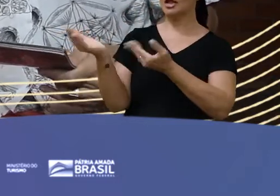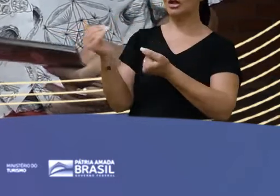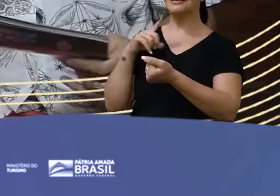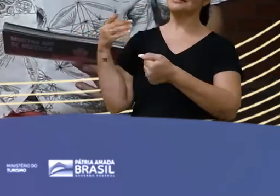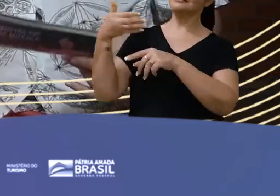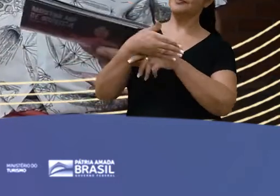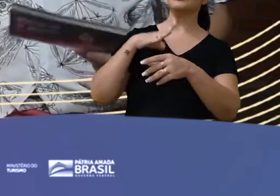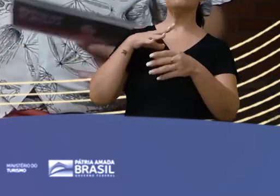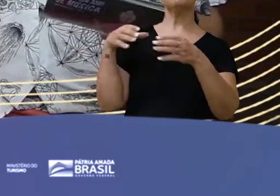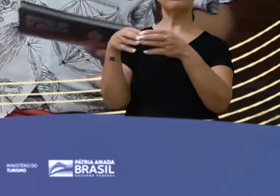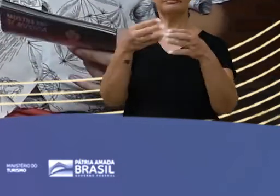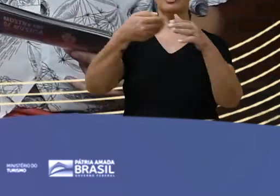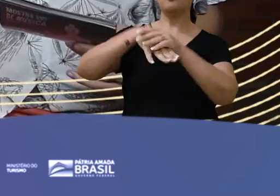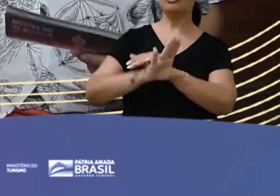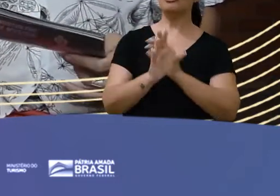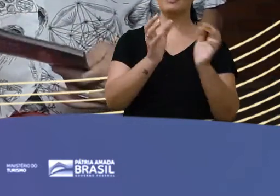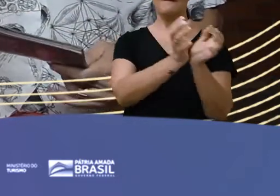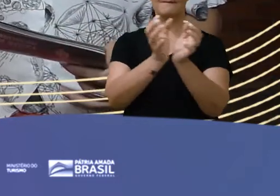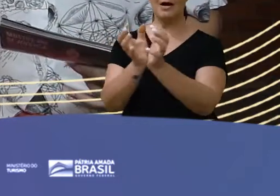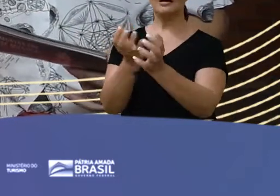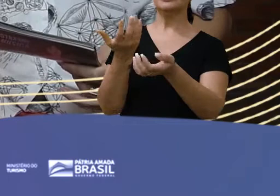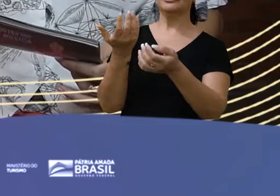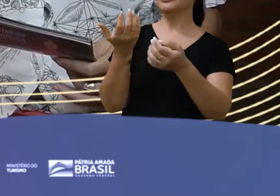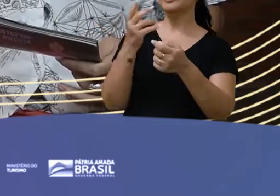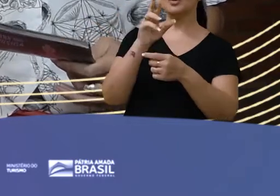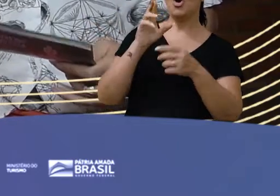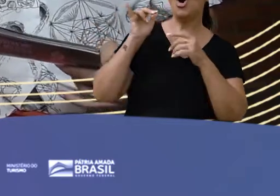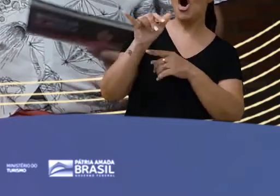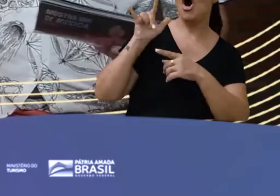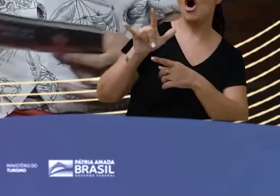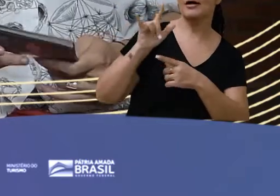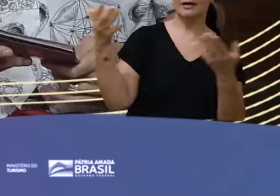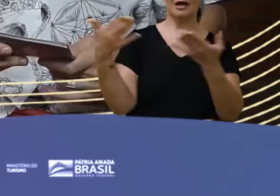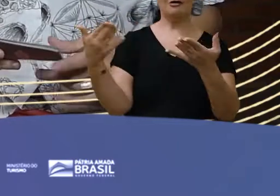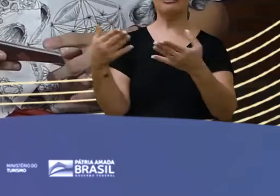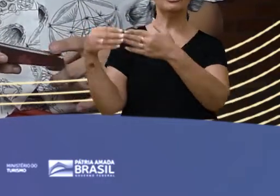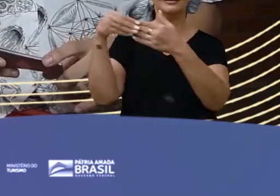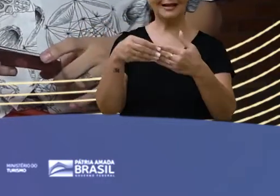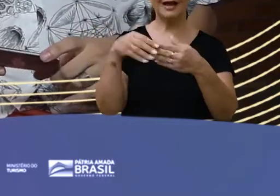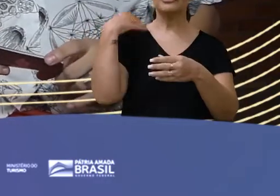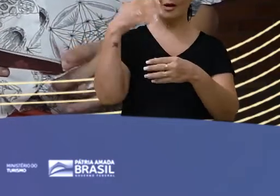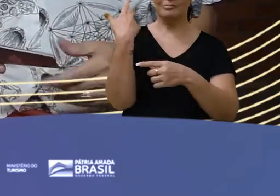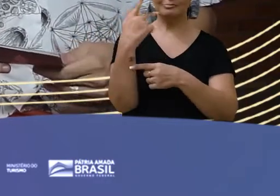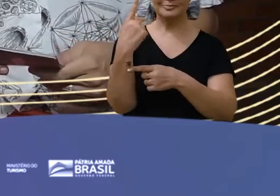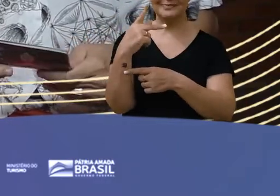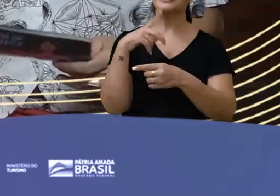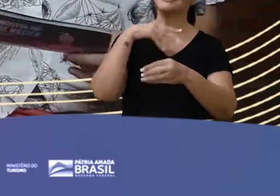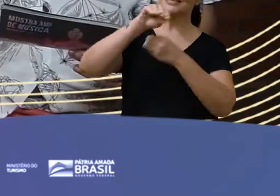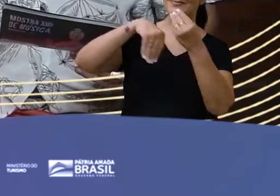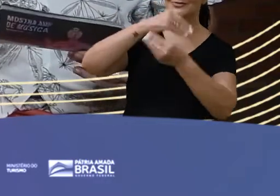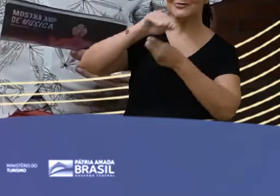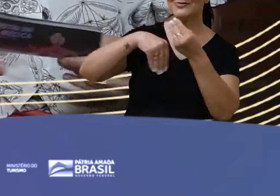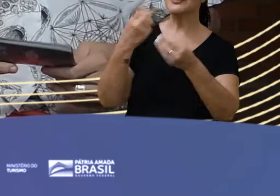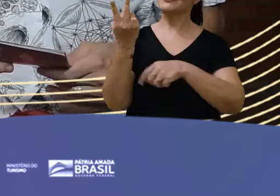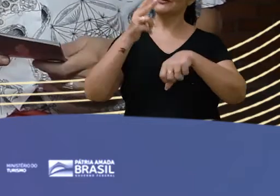adolescência, entrou nas costumeiras bandas de garagem de rock e hoje traz na sua essência musical